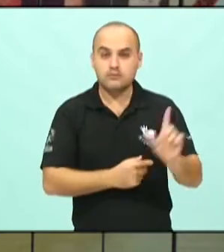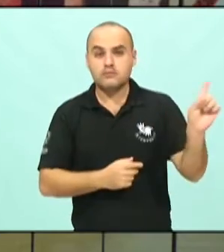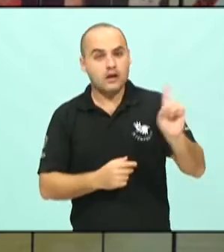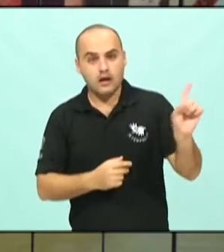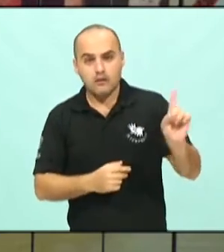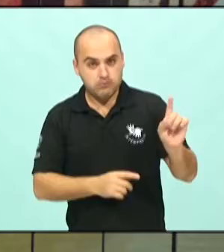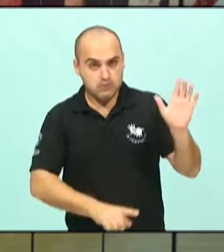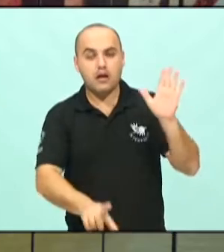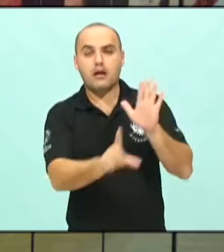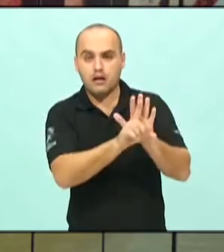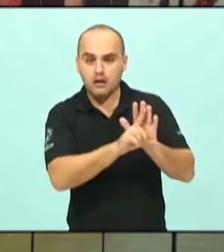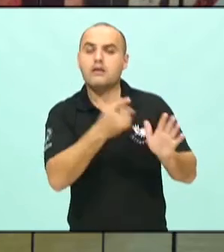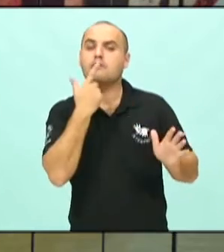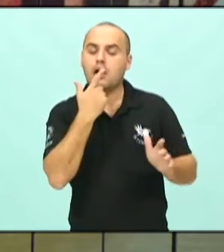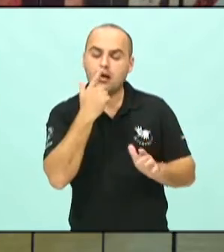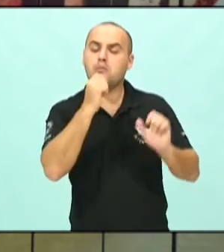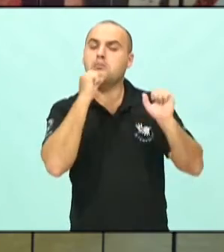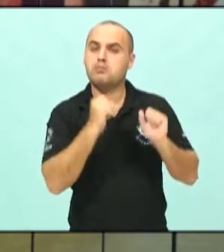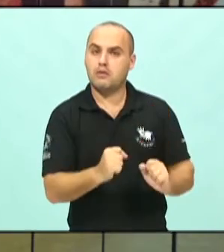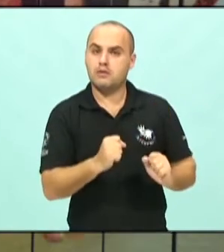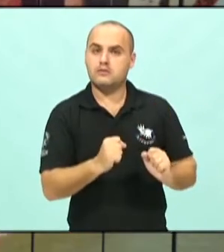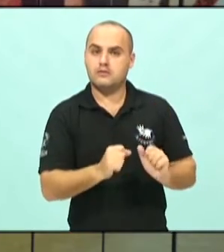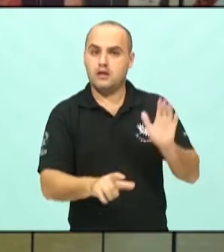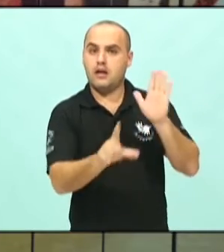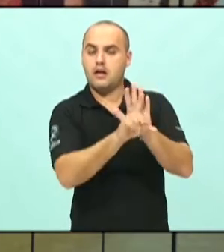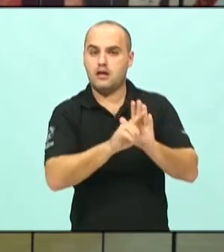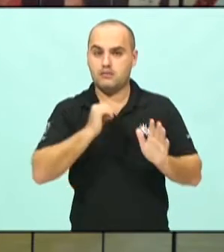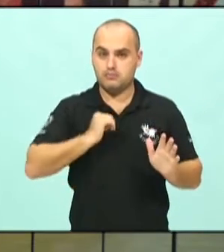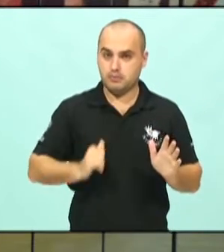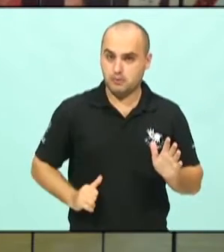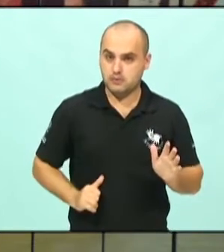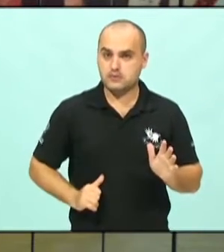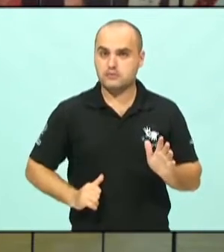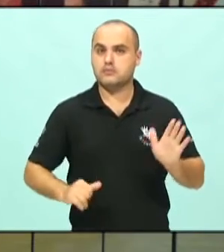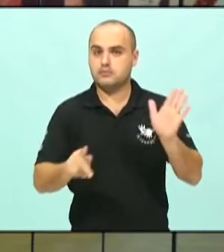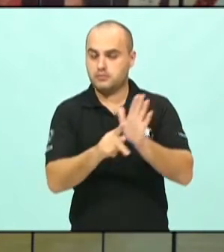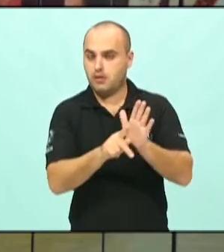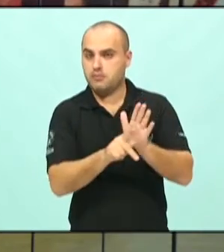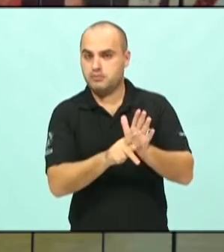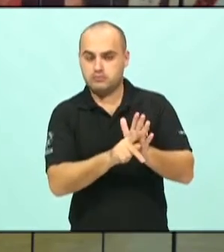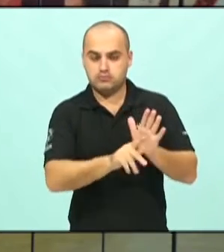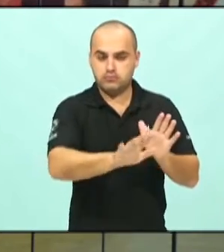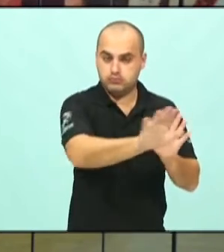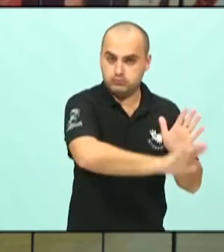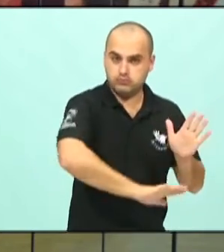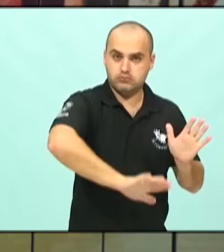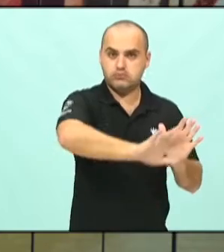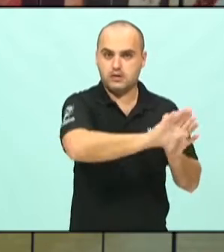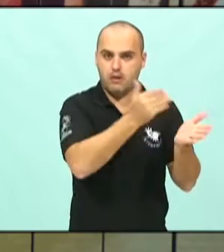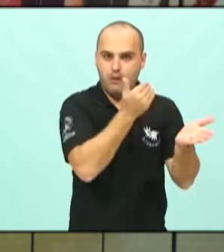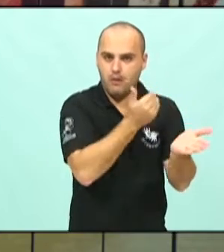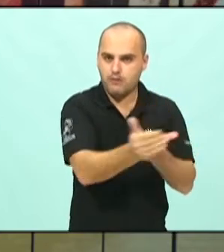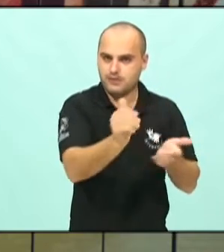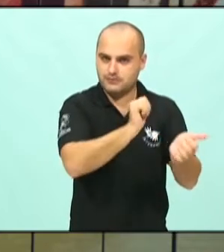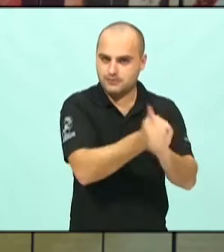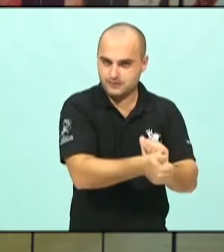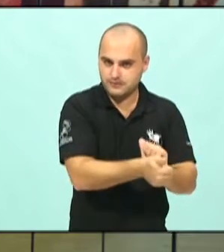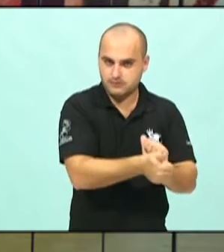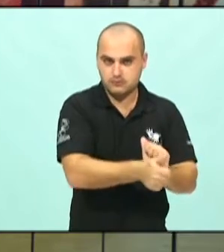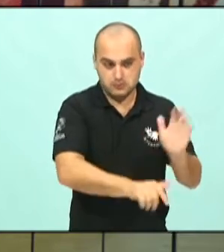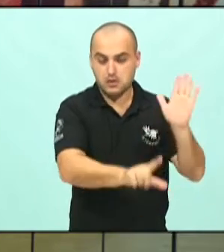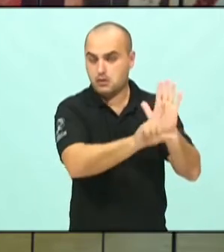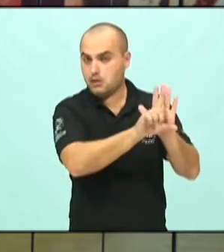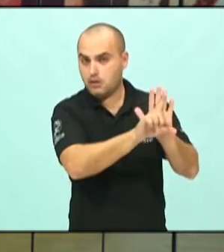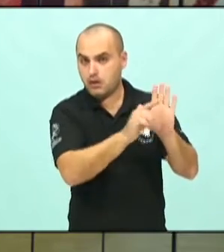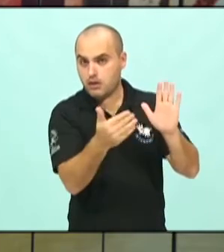permite. Nós temos uma lei em vigor hoje, que é o Lei Bolsa, o Lei Contemplação do Iniciação Esportiva, né?